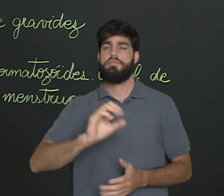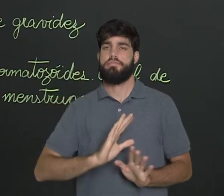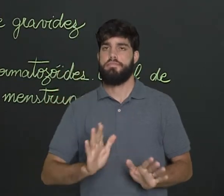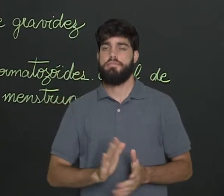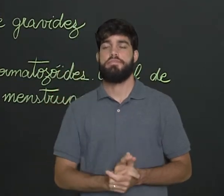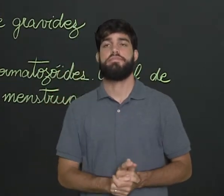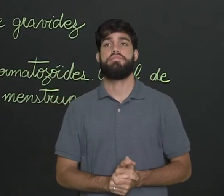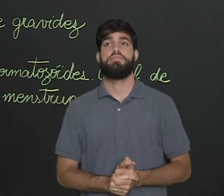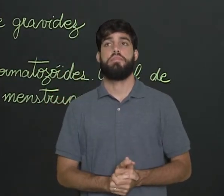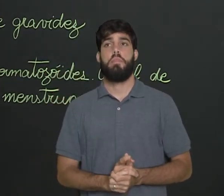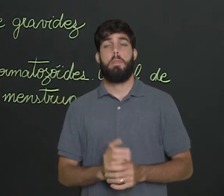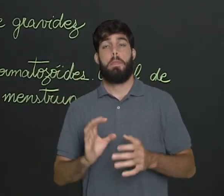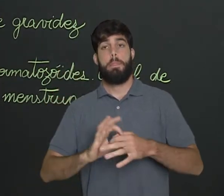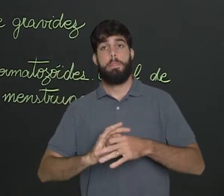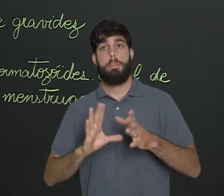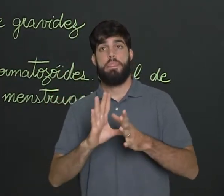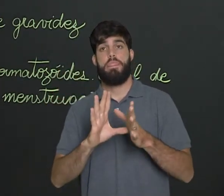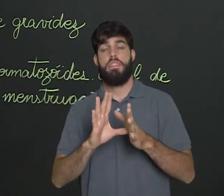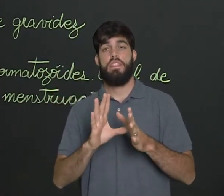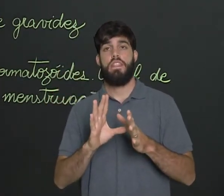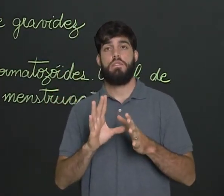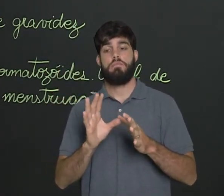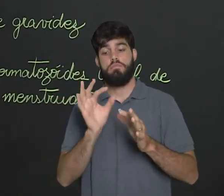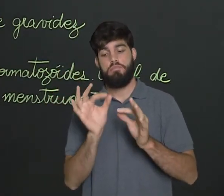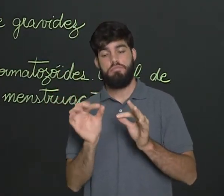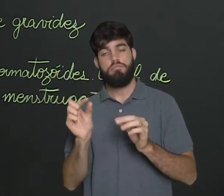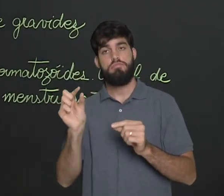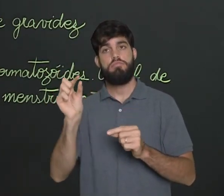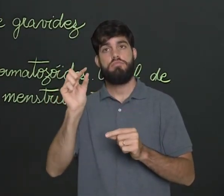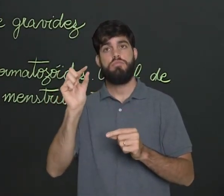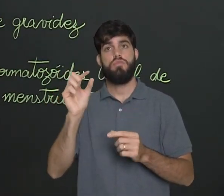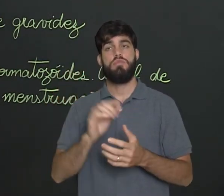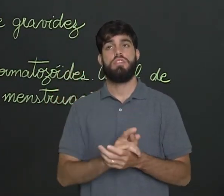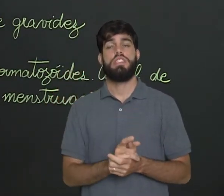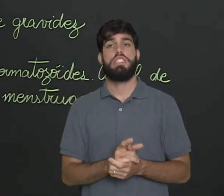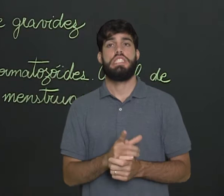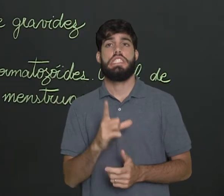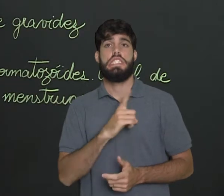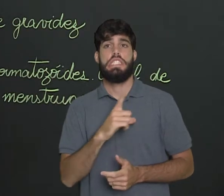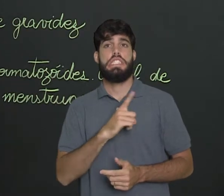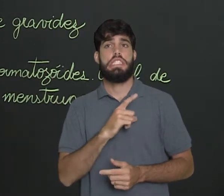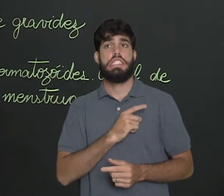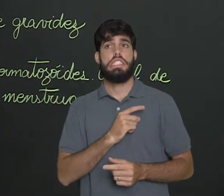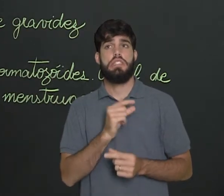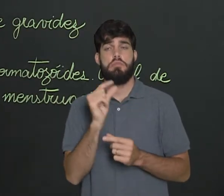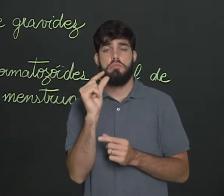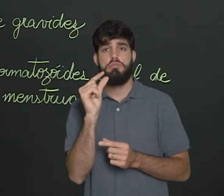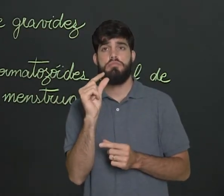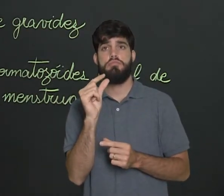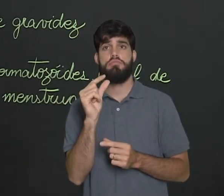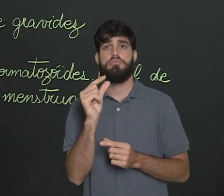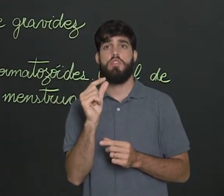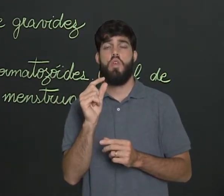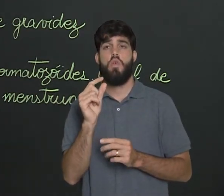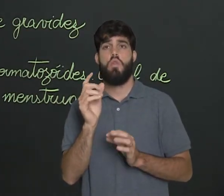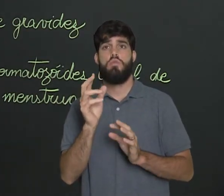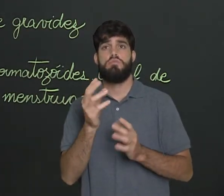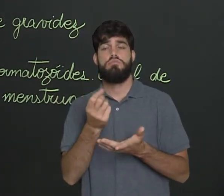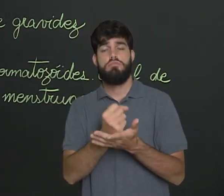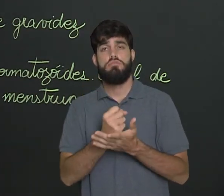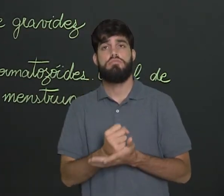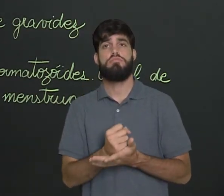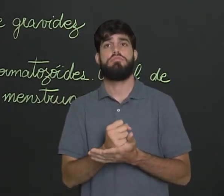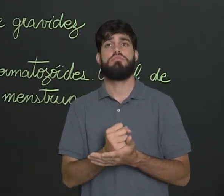tubas uterinas. Ele foi liberado aqui, esse ovócito foi liberado aqui na tuba uterina. A tuba tem pequenos cílios